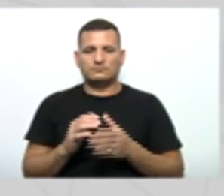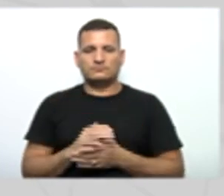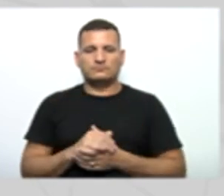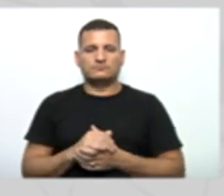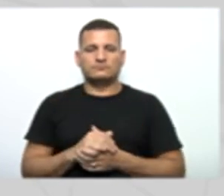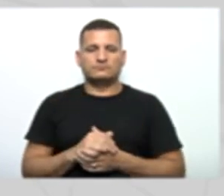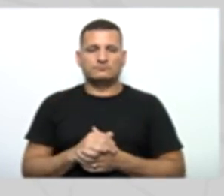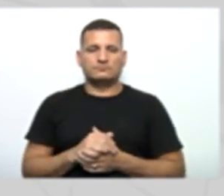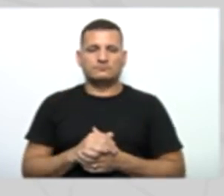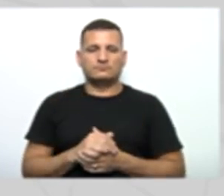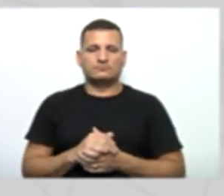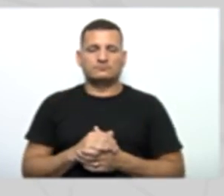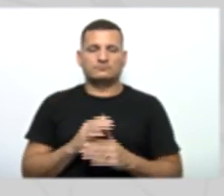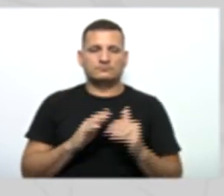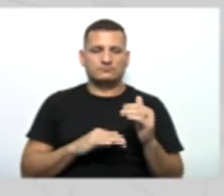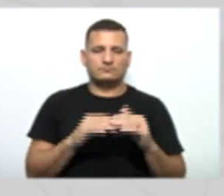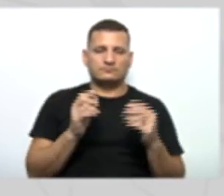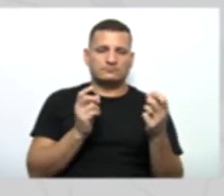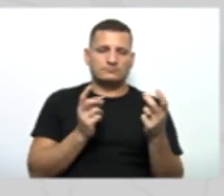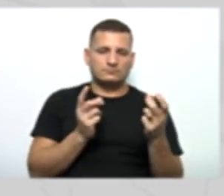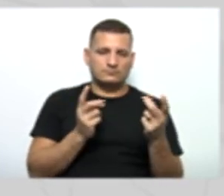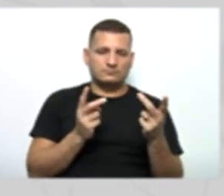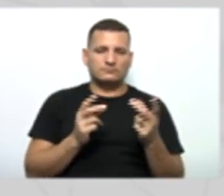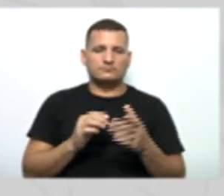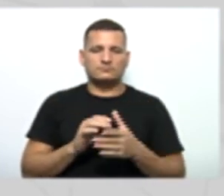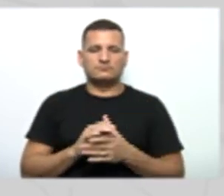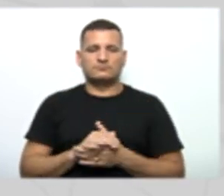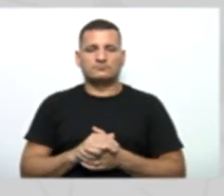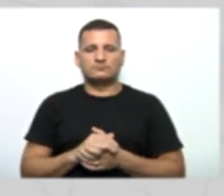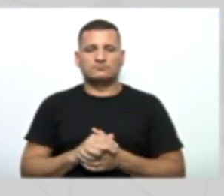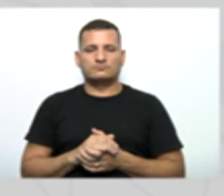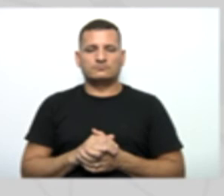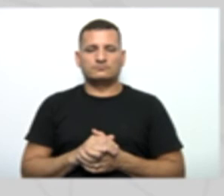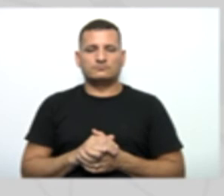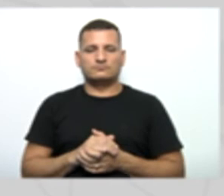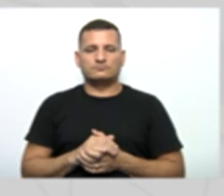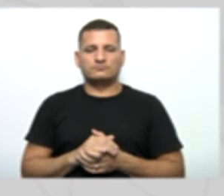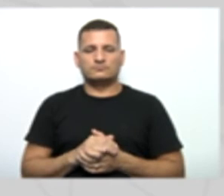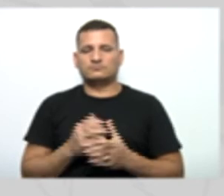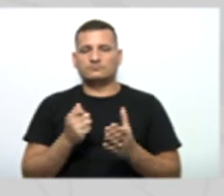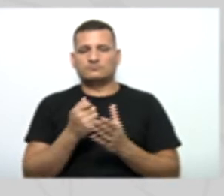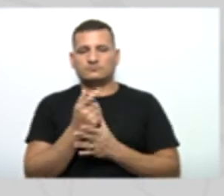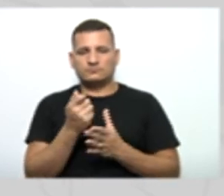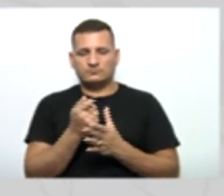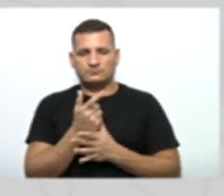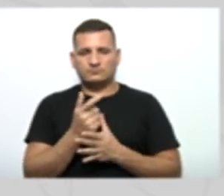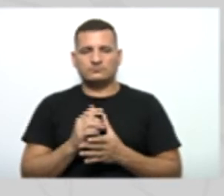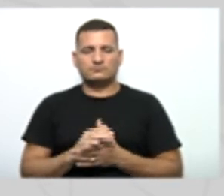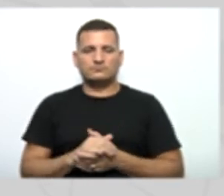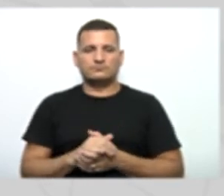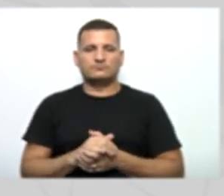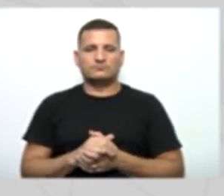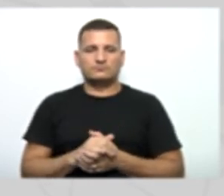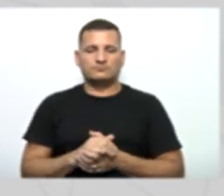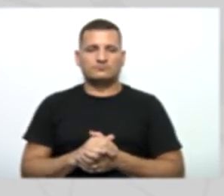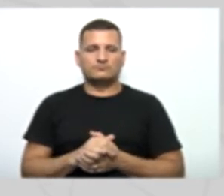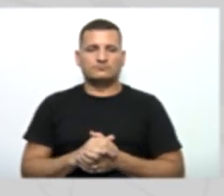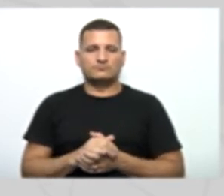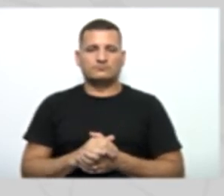outros atributos, e comprador, os outros atributos. Bom, eu posso